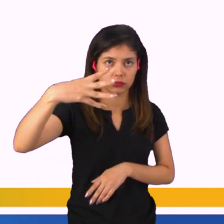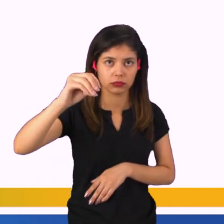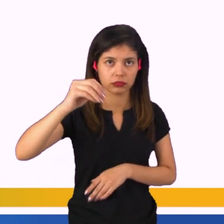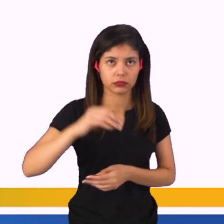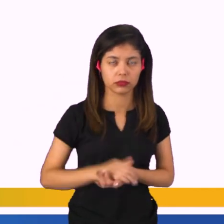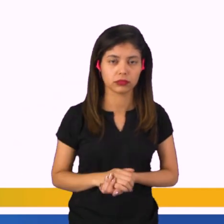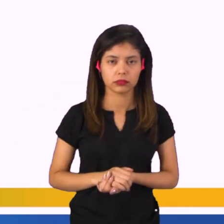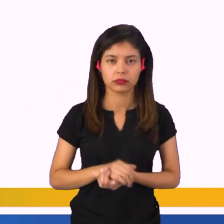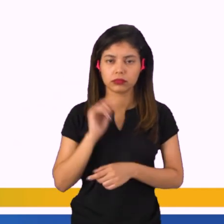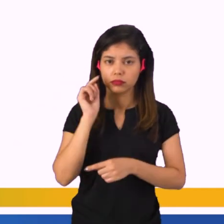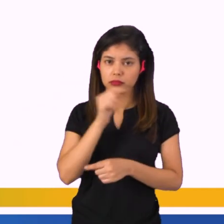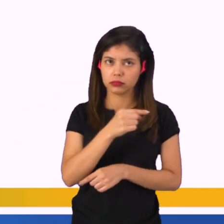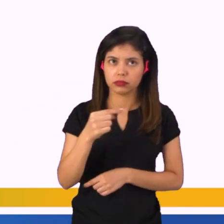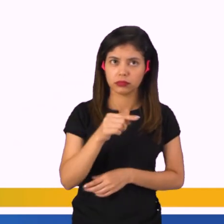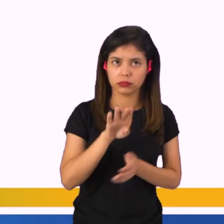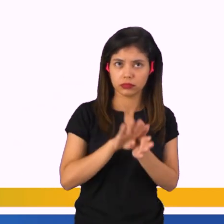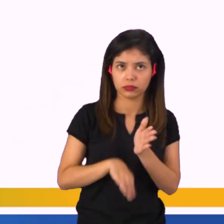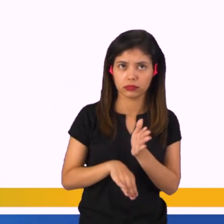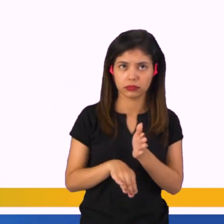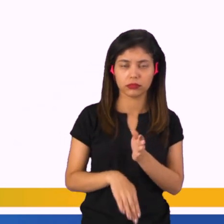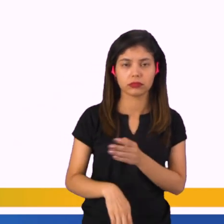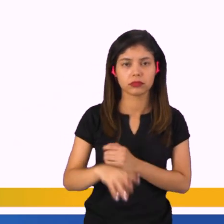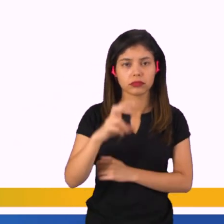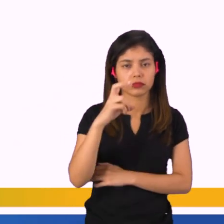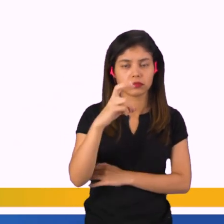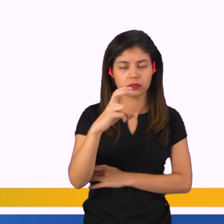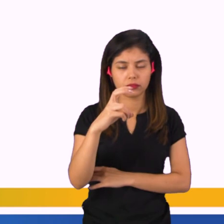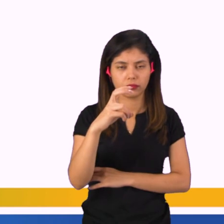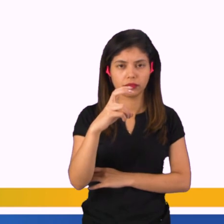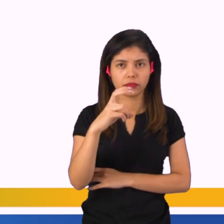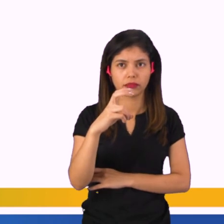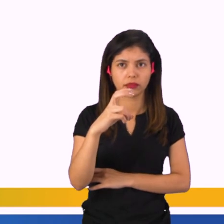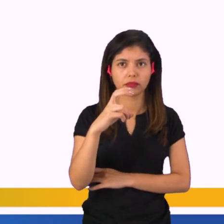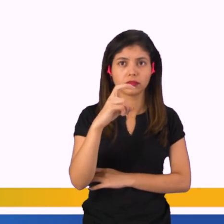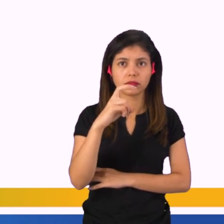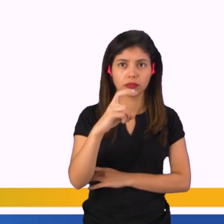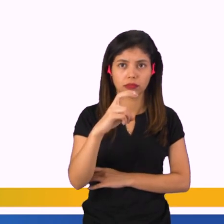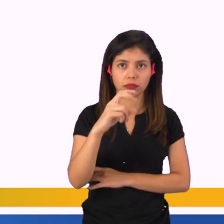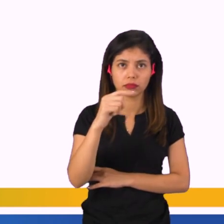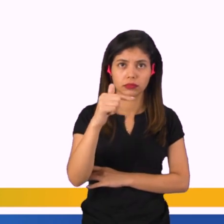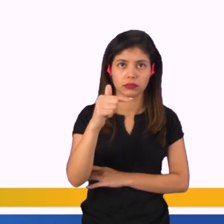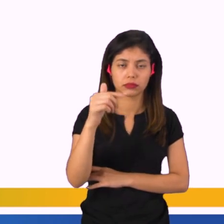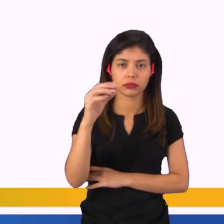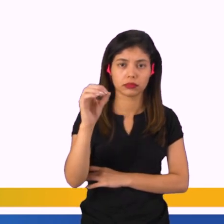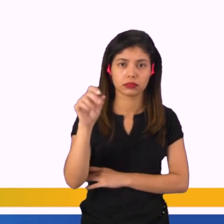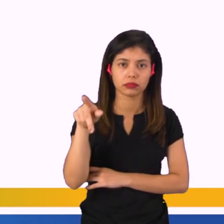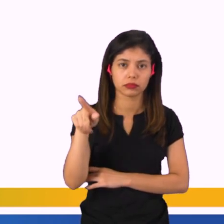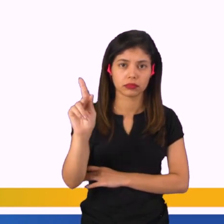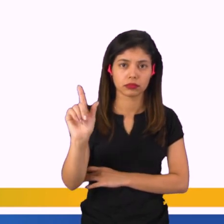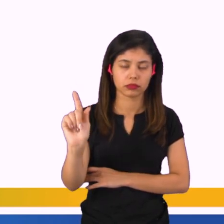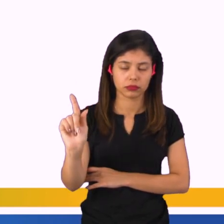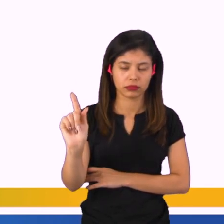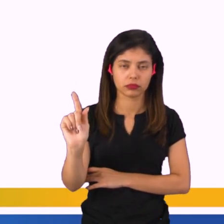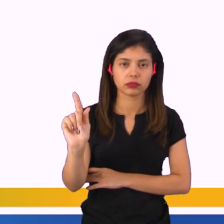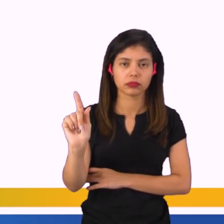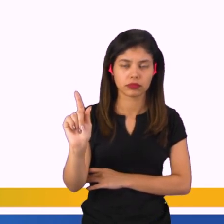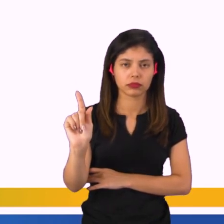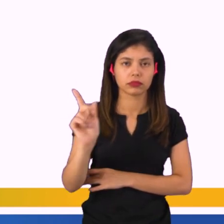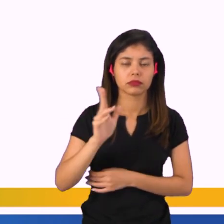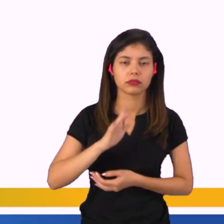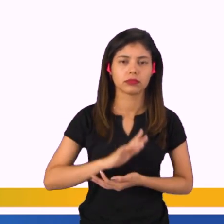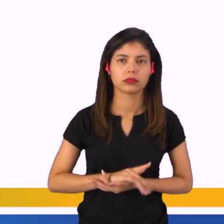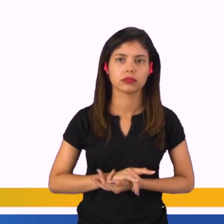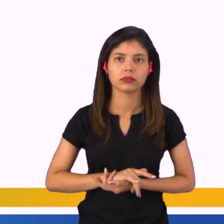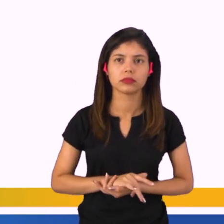e 930. Então vamos realizar uma operação de subtração. Fazendo 1.500 menos